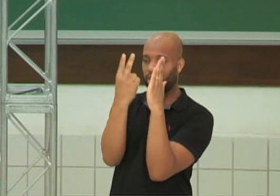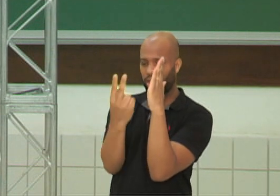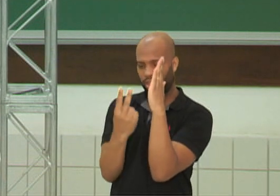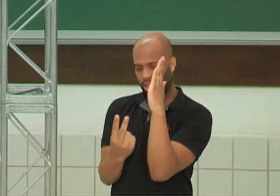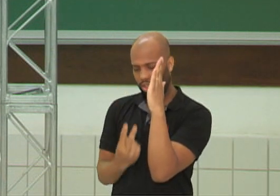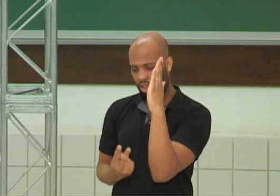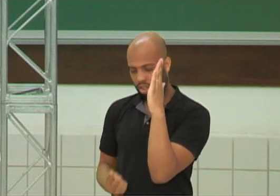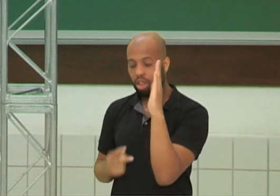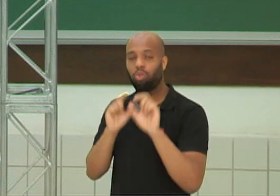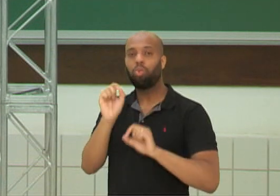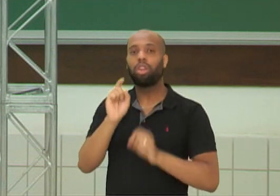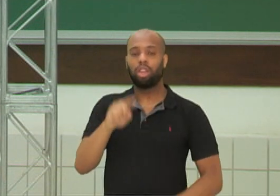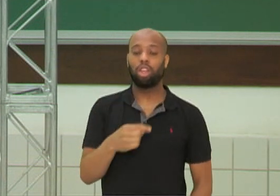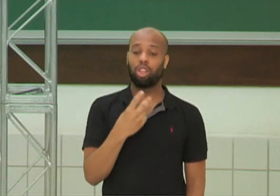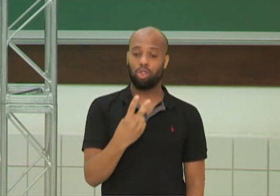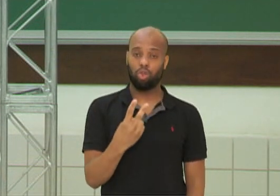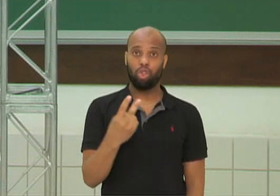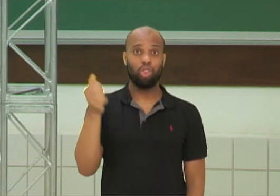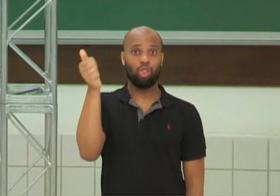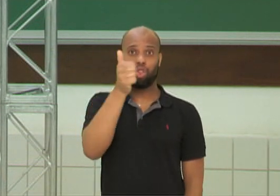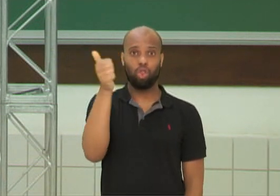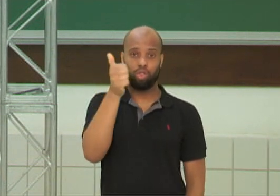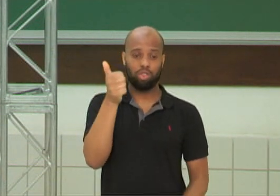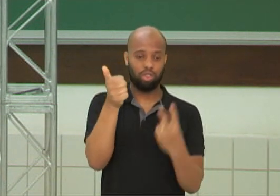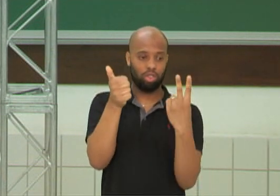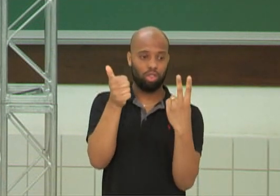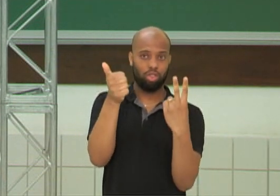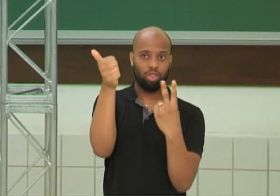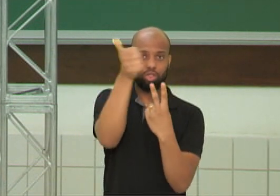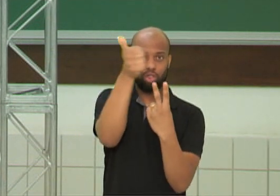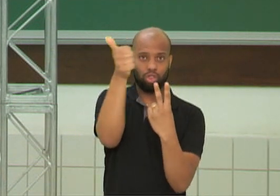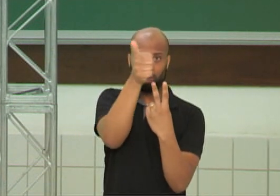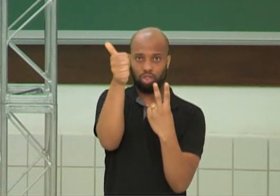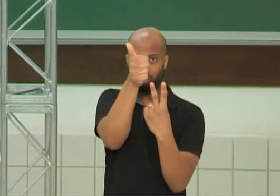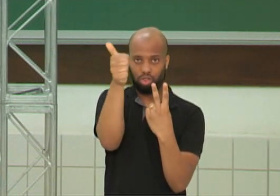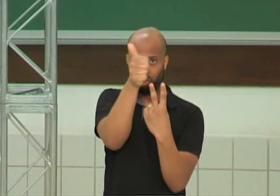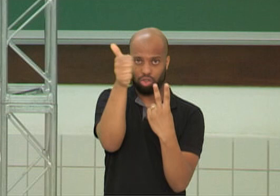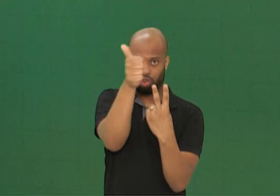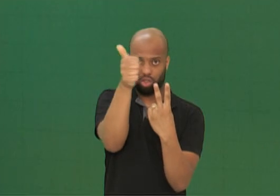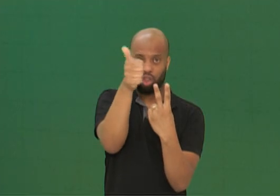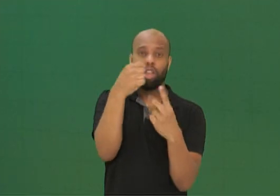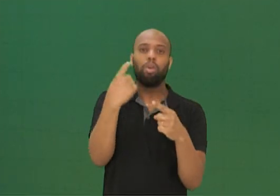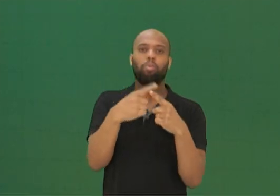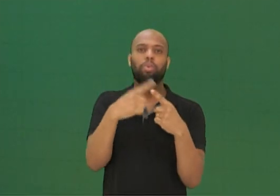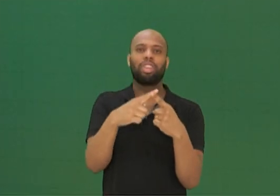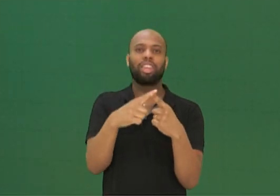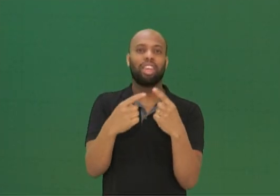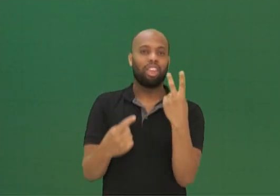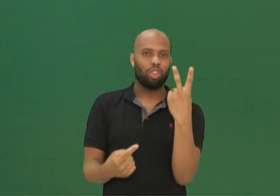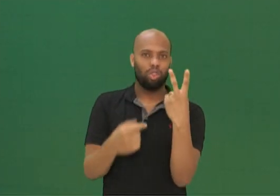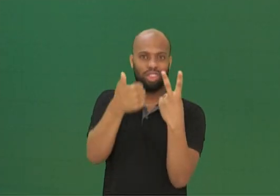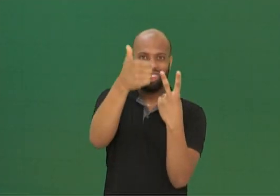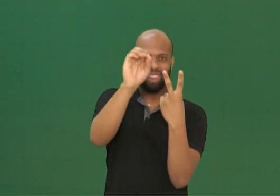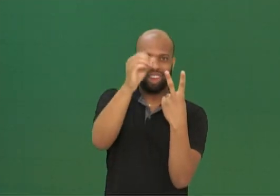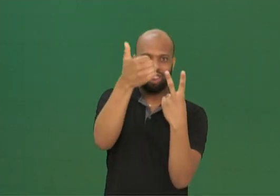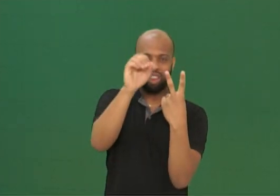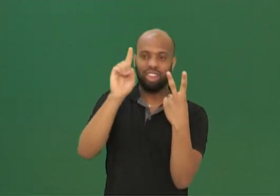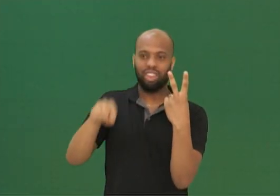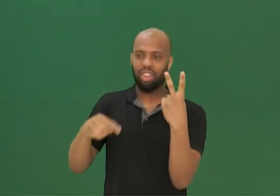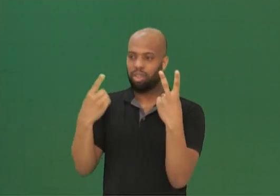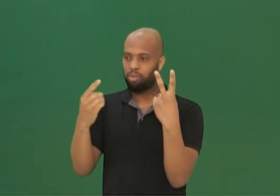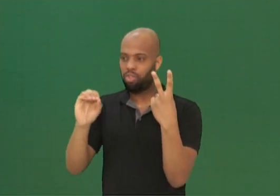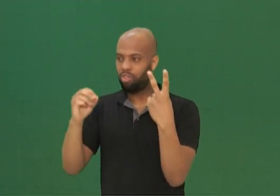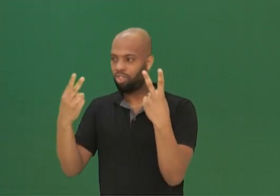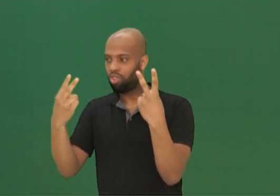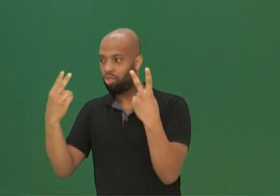2 elevado a 11. 2 elevado a 10, que é uma referência, dá 1024. Vezes